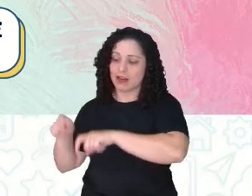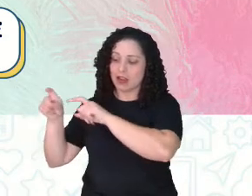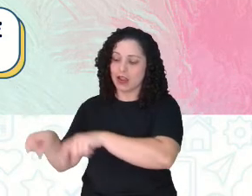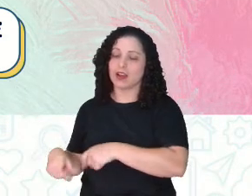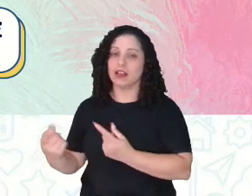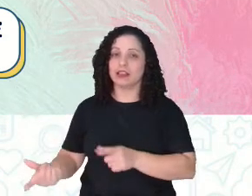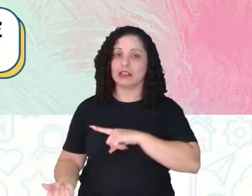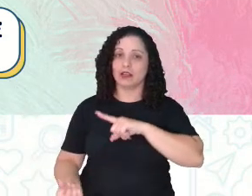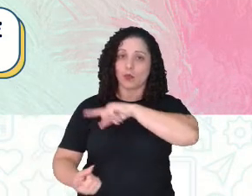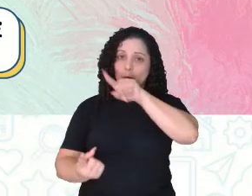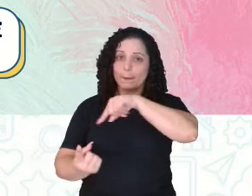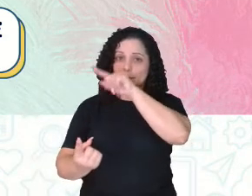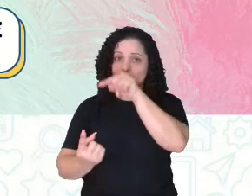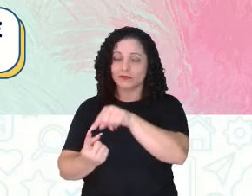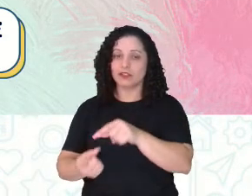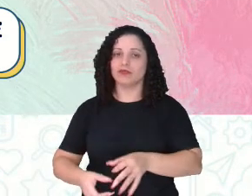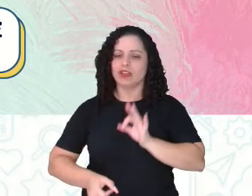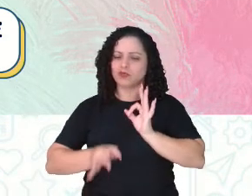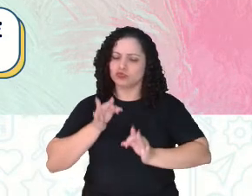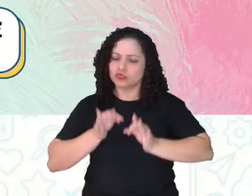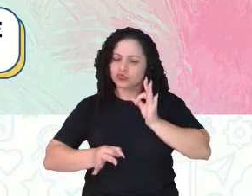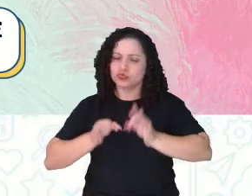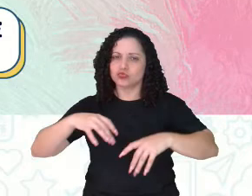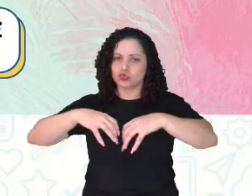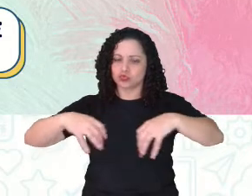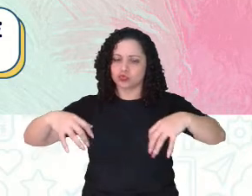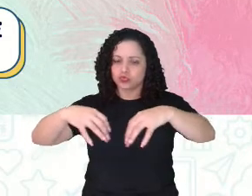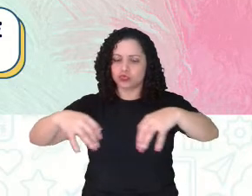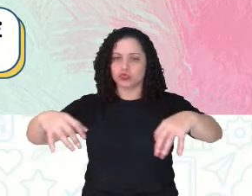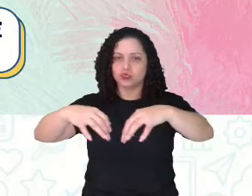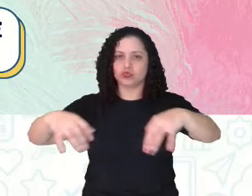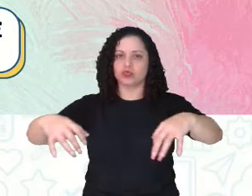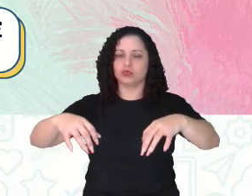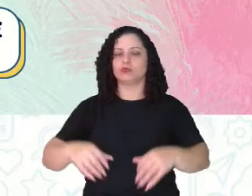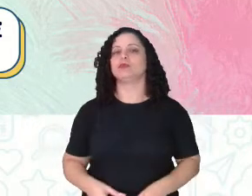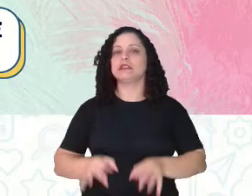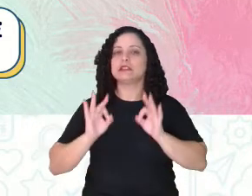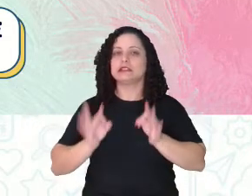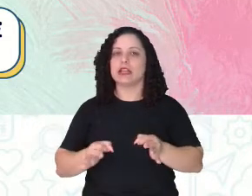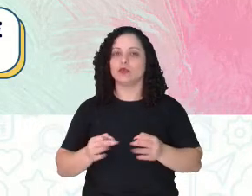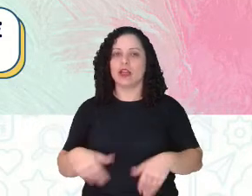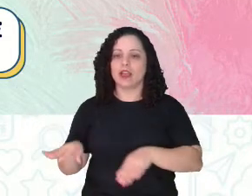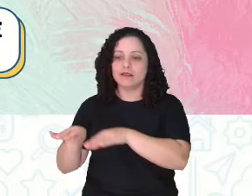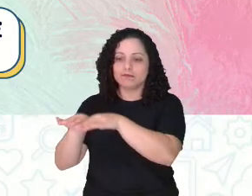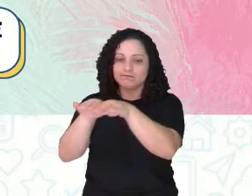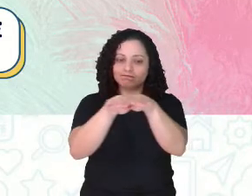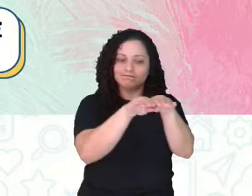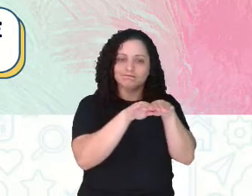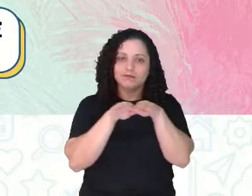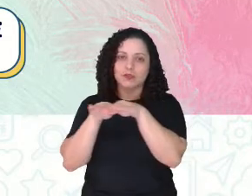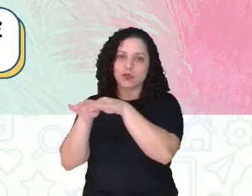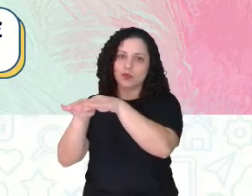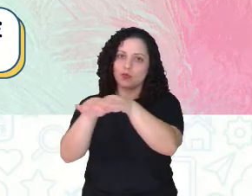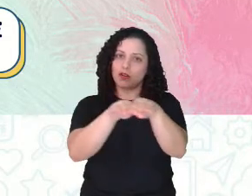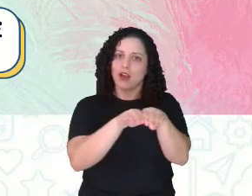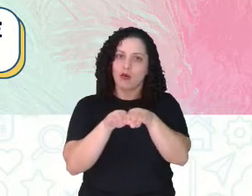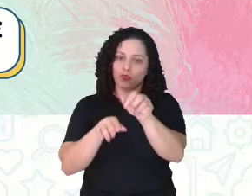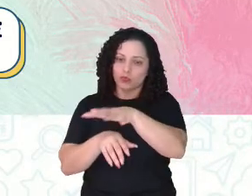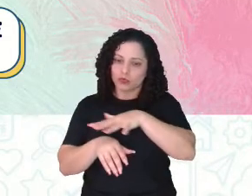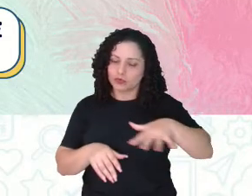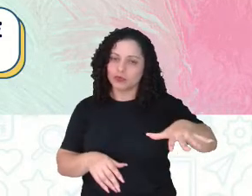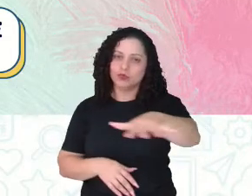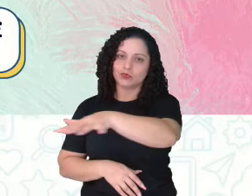a redistribuição justa das propriedades rurais, de maneira a dividi-las para